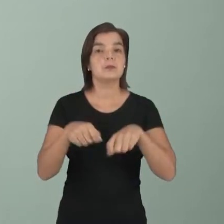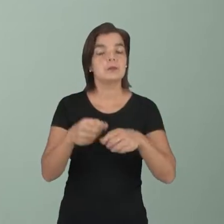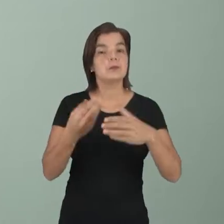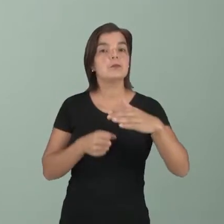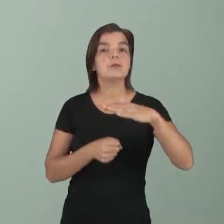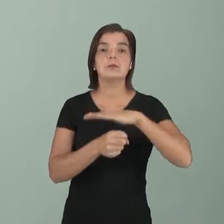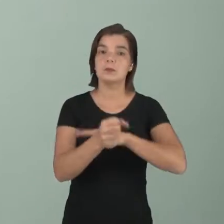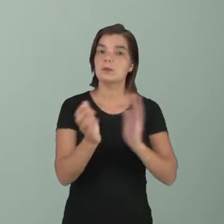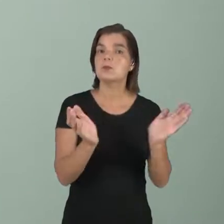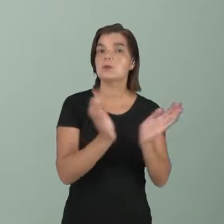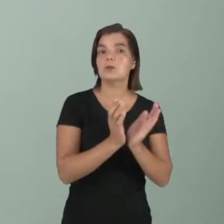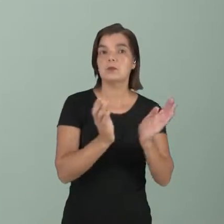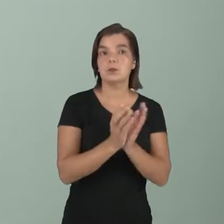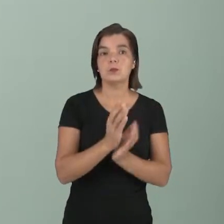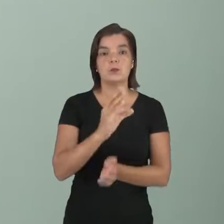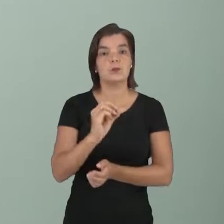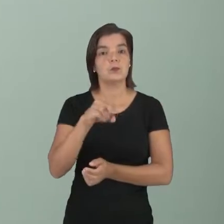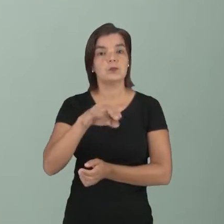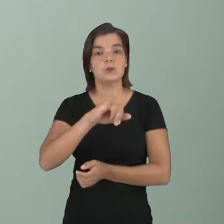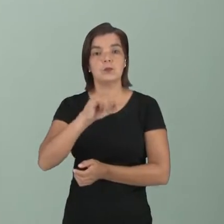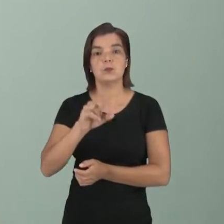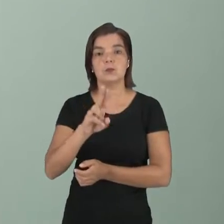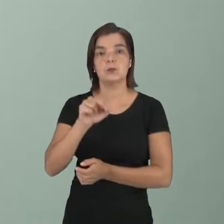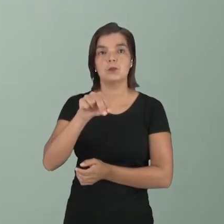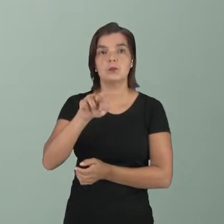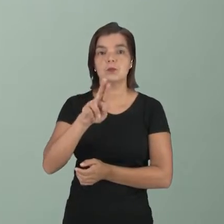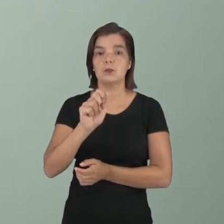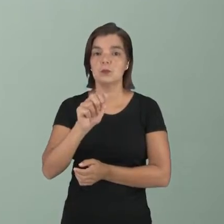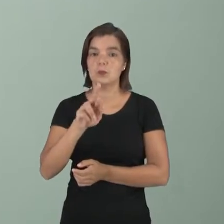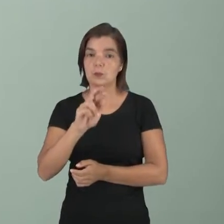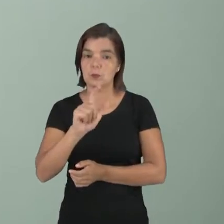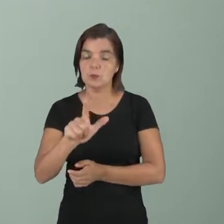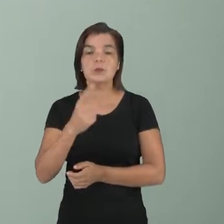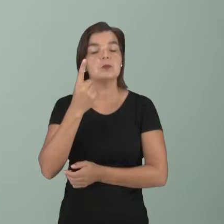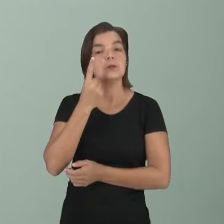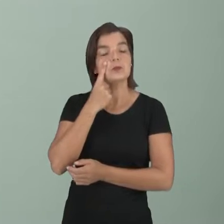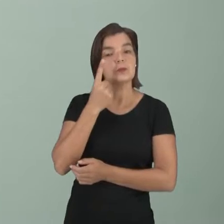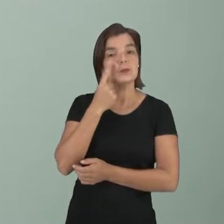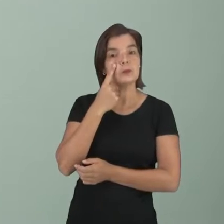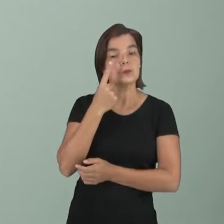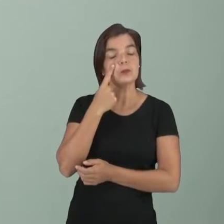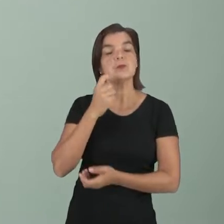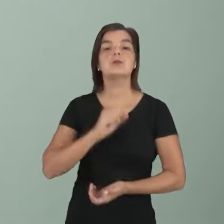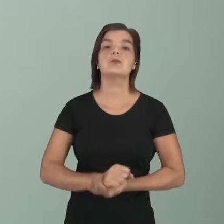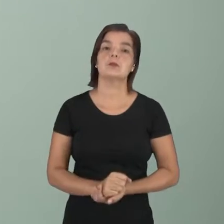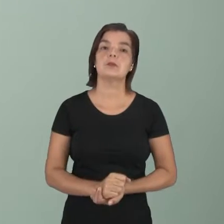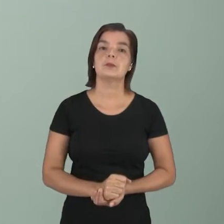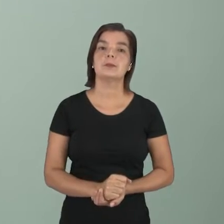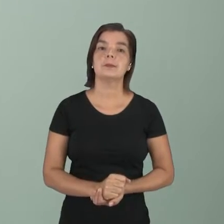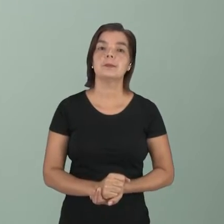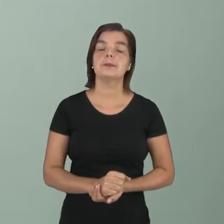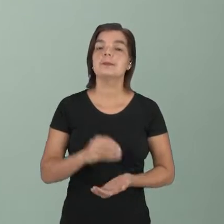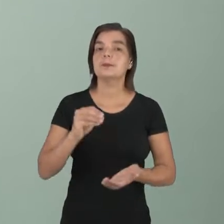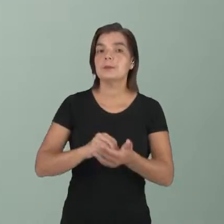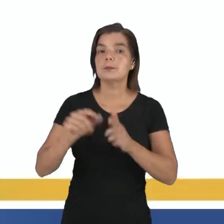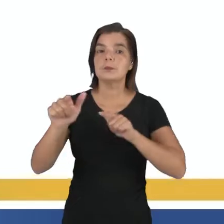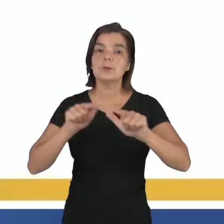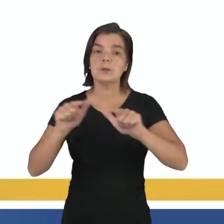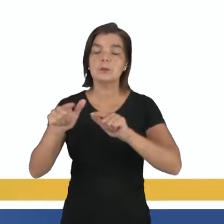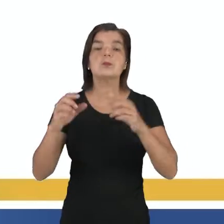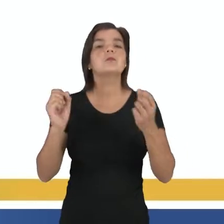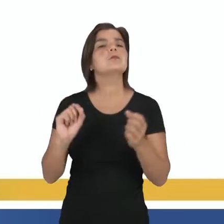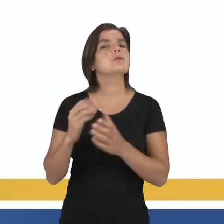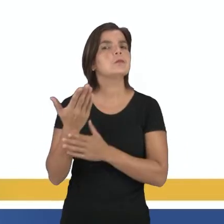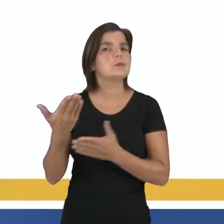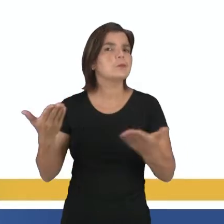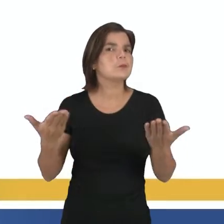estar inserido dentro do grupo estrutural, porém tem essa pequena diferença. E aí a gente vai ter o tipo de desemprego conjuntural, que